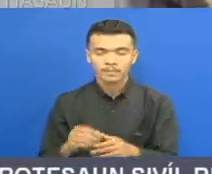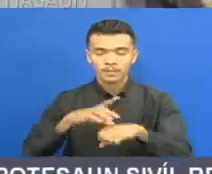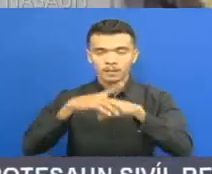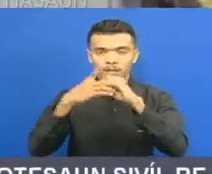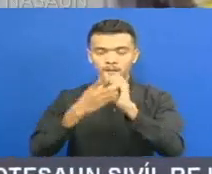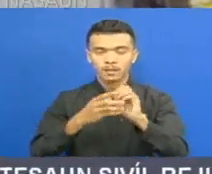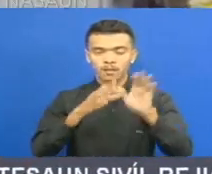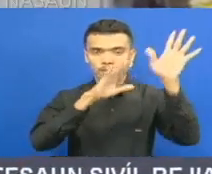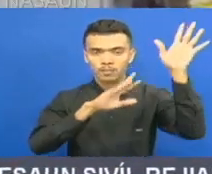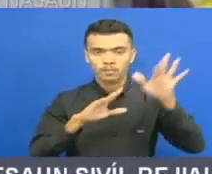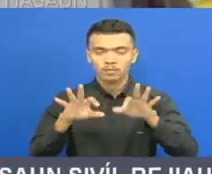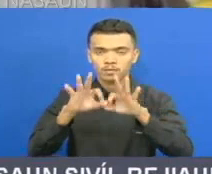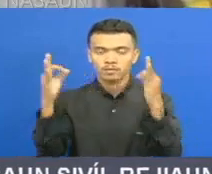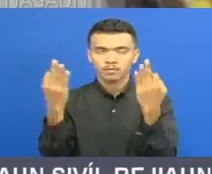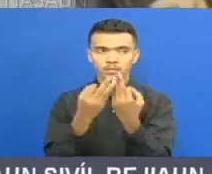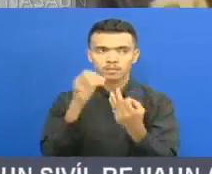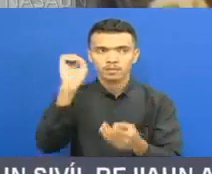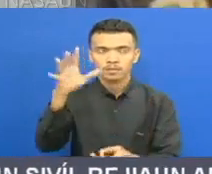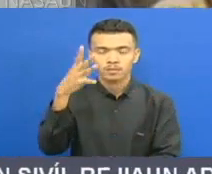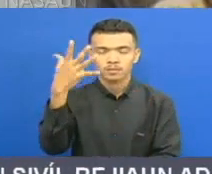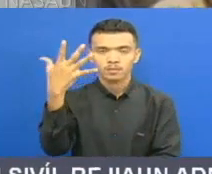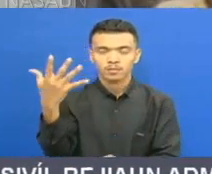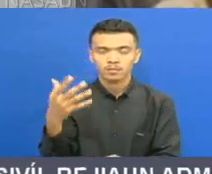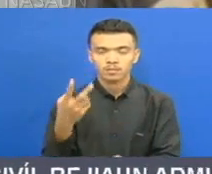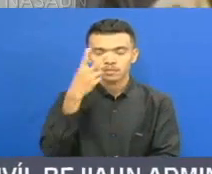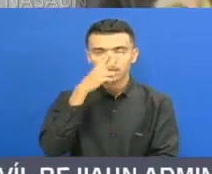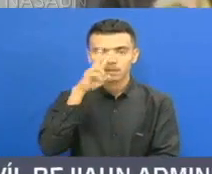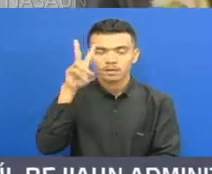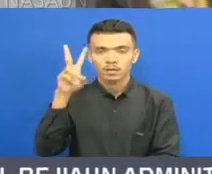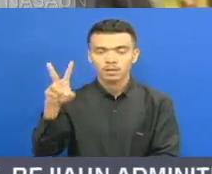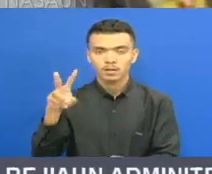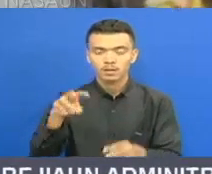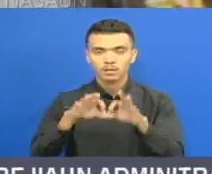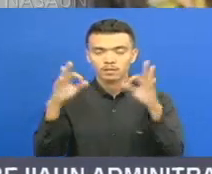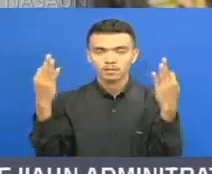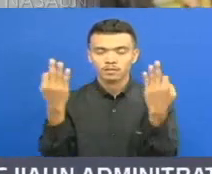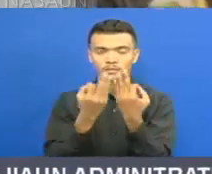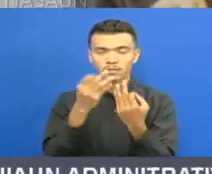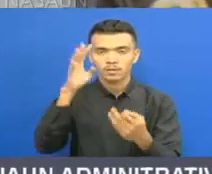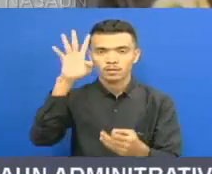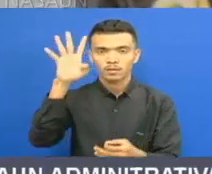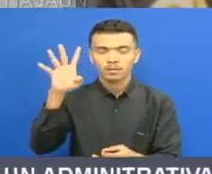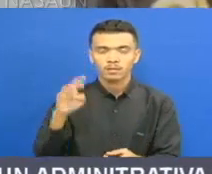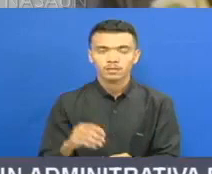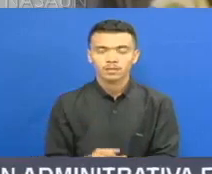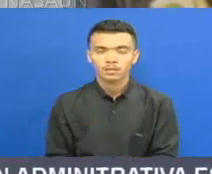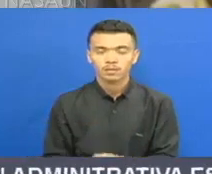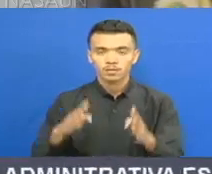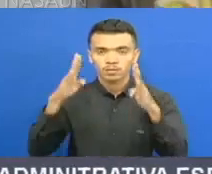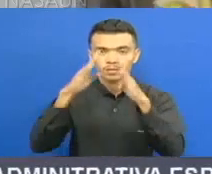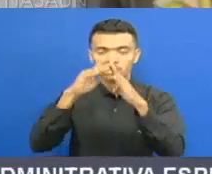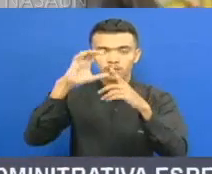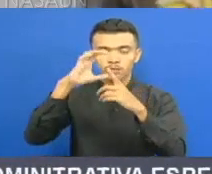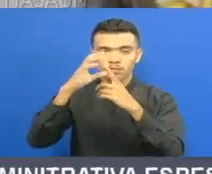e Umakain Sanulu Resendima. Para o ITA identifica, e Umakain Hat, ou uma aratida, na bem, mas